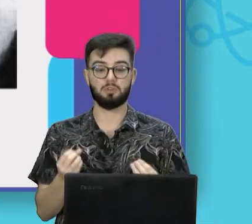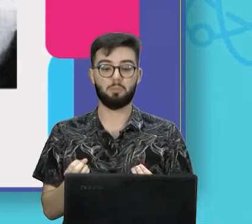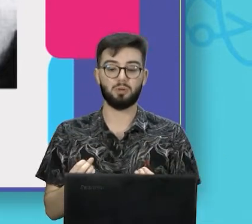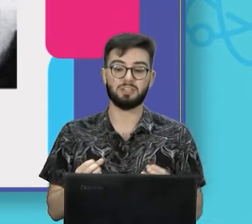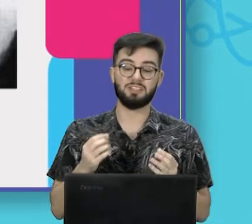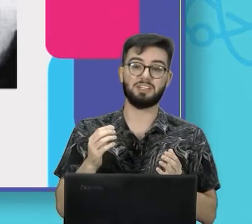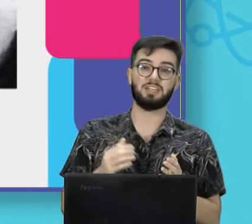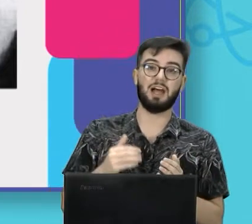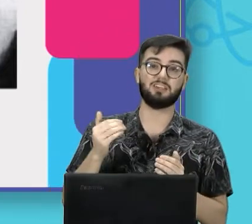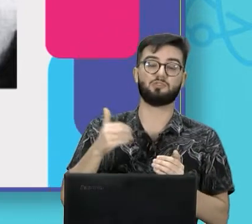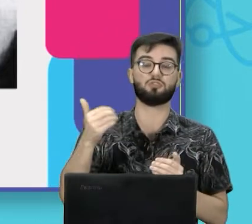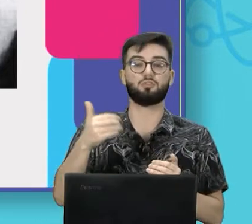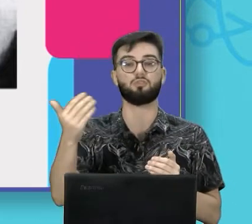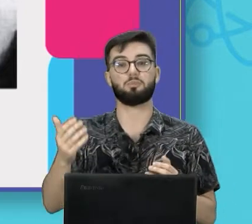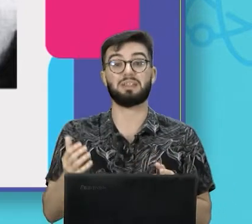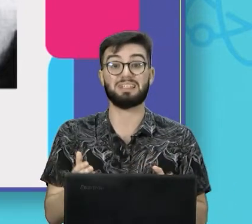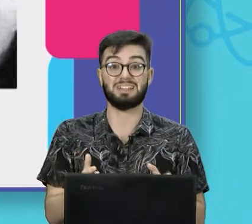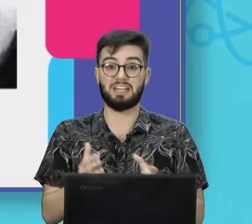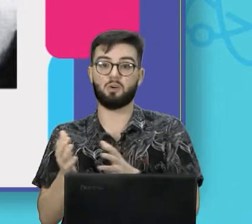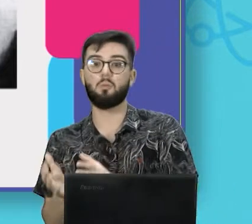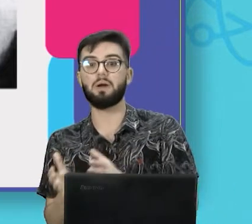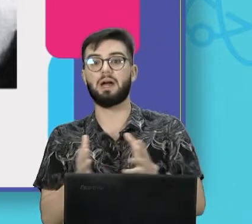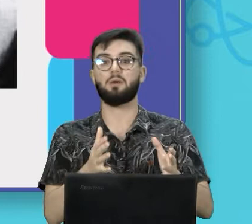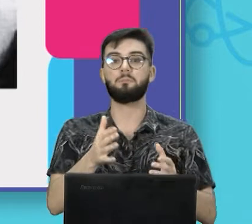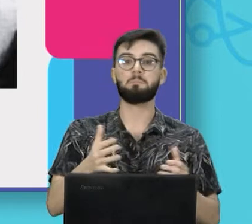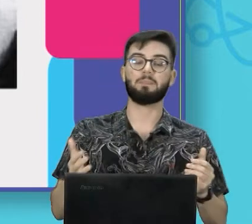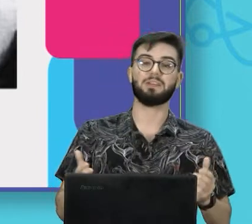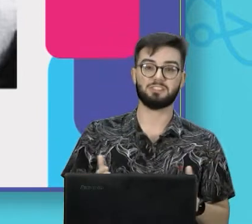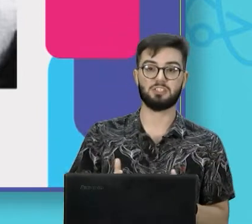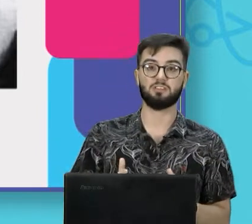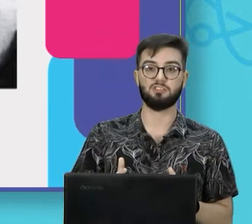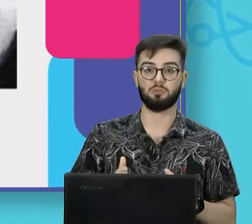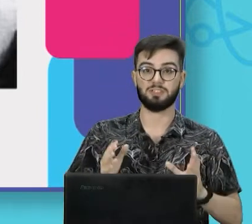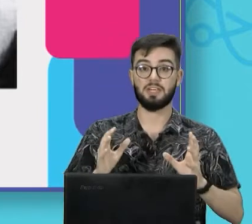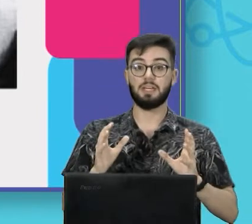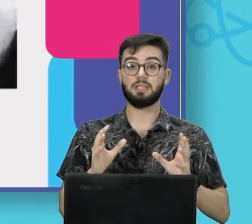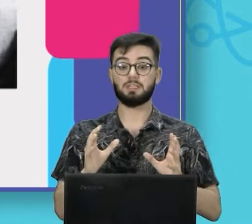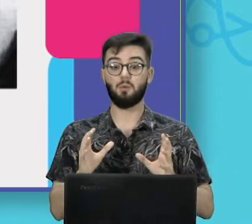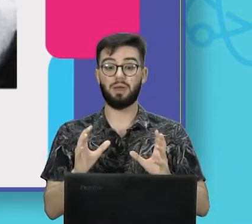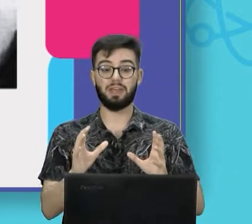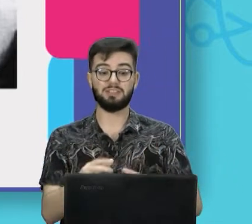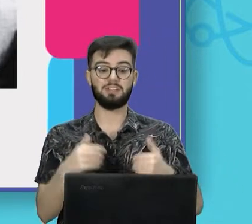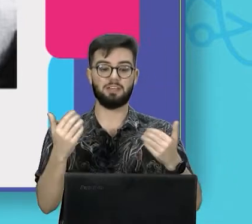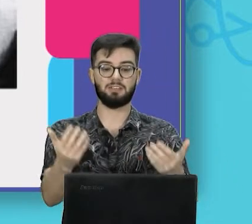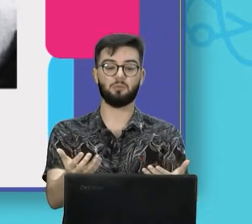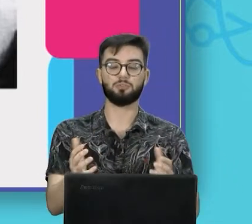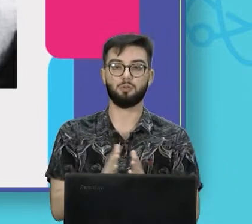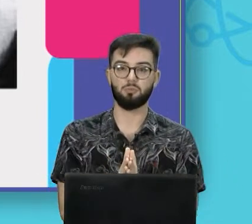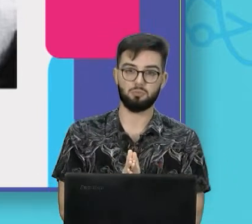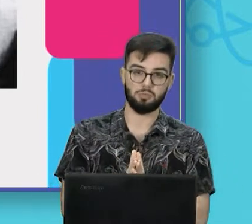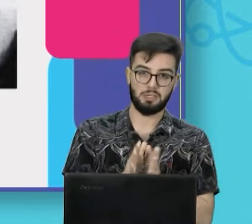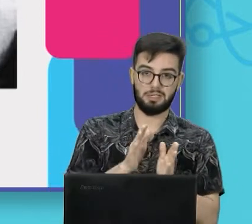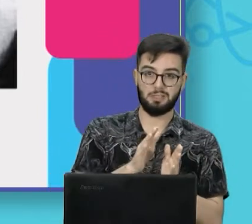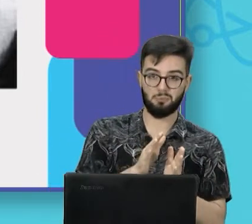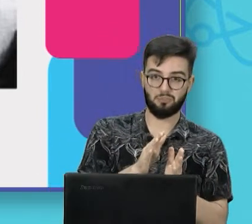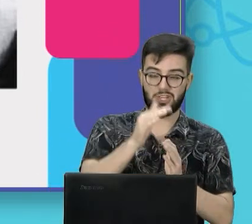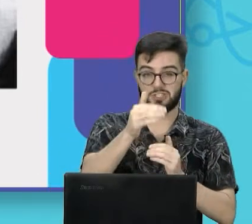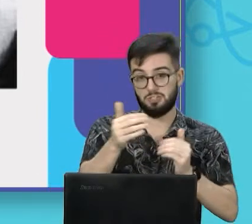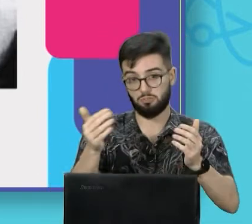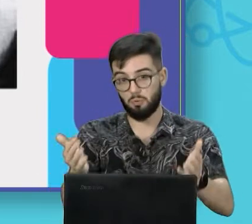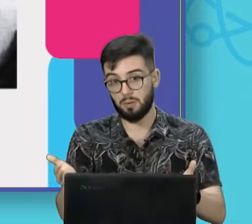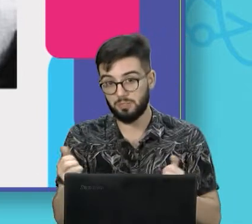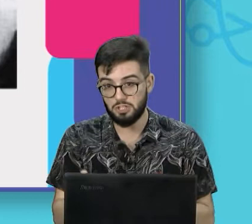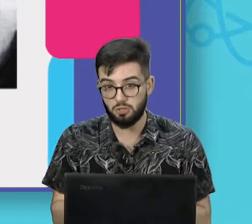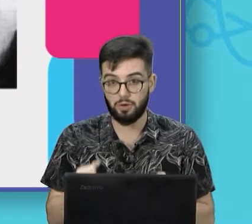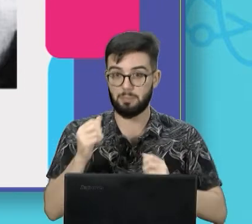movimentos históricos importantes em que as constituições brasileiras acompanharam essas transições Então esse esse conteúdo ele